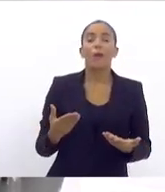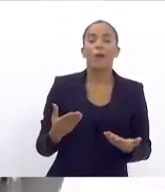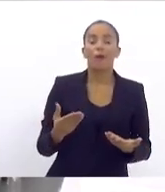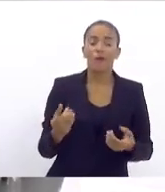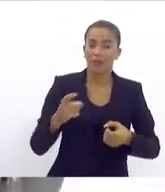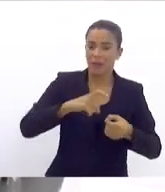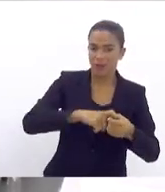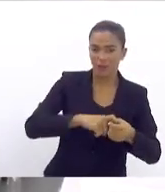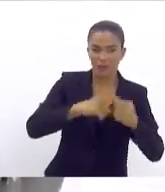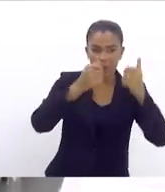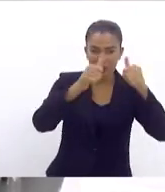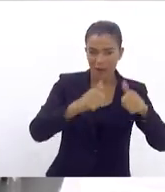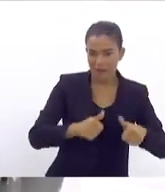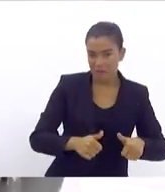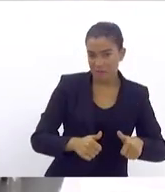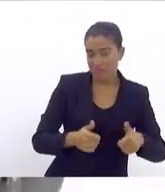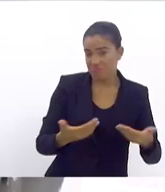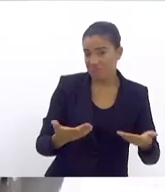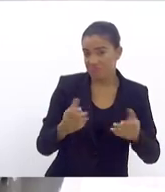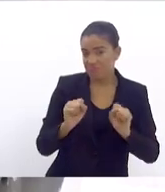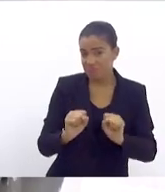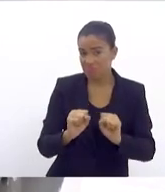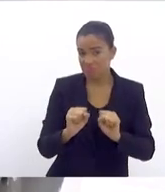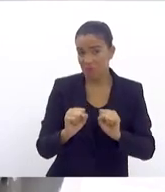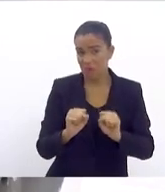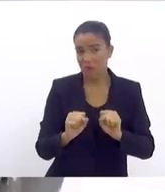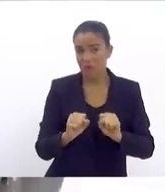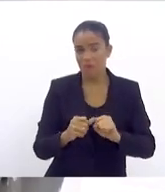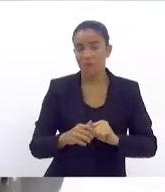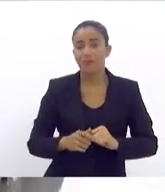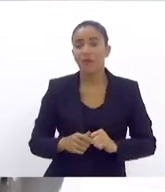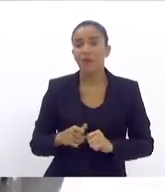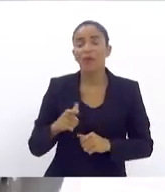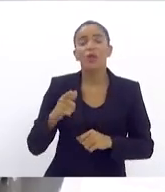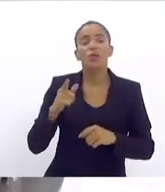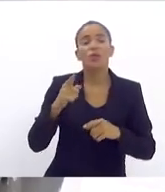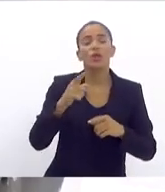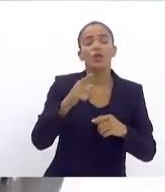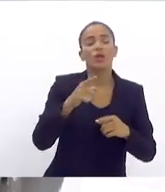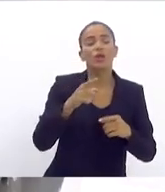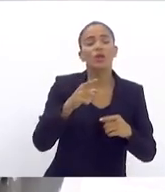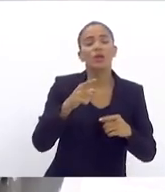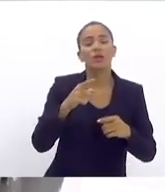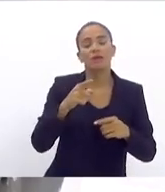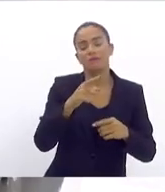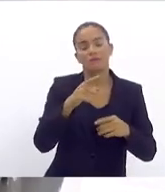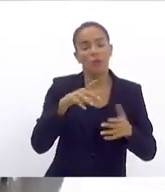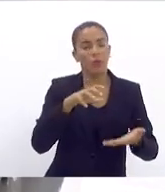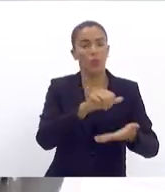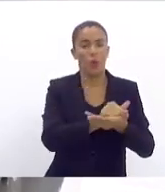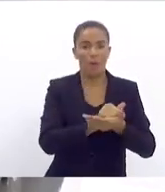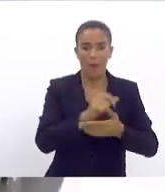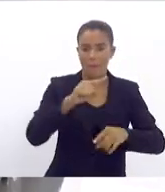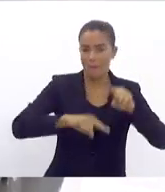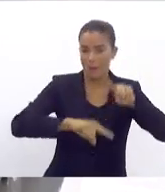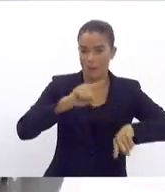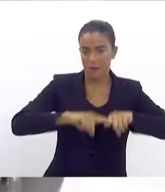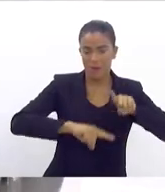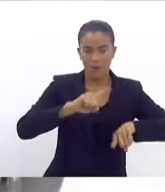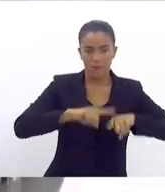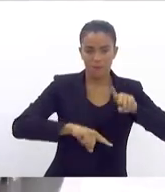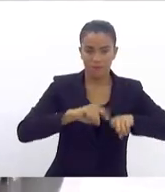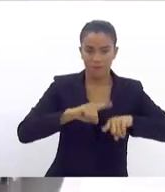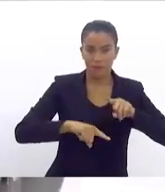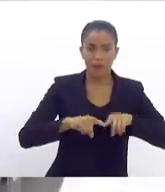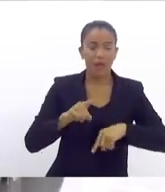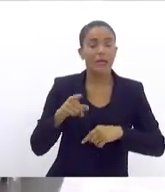poderia também, nesse tipo de matéria de tombamento material, essa baixa em